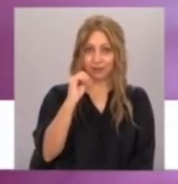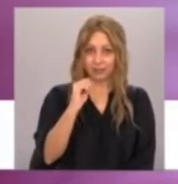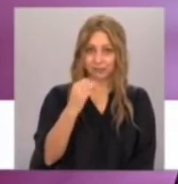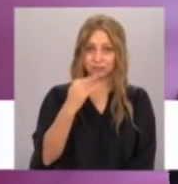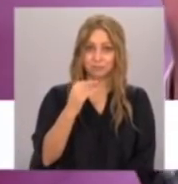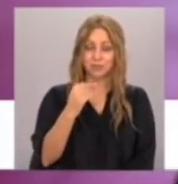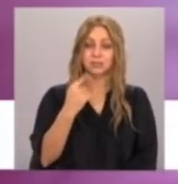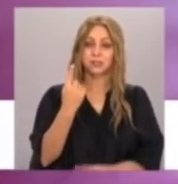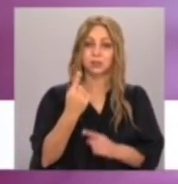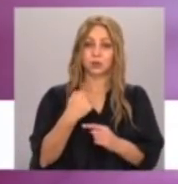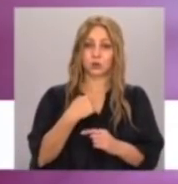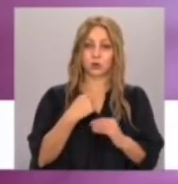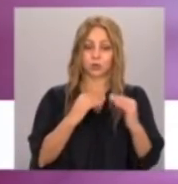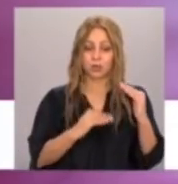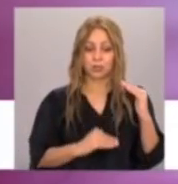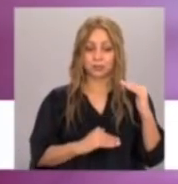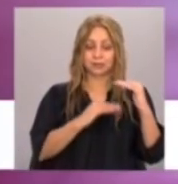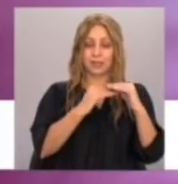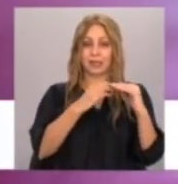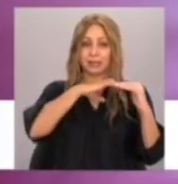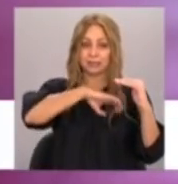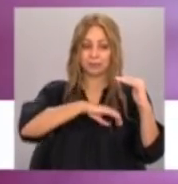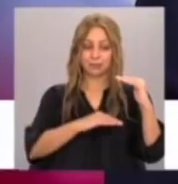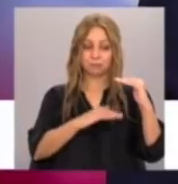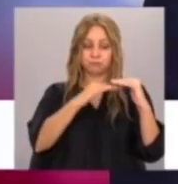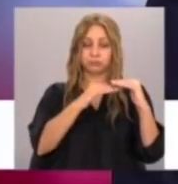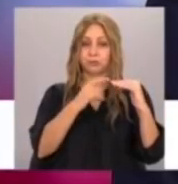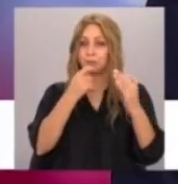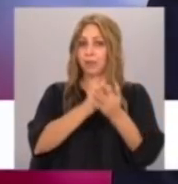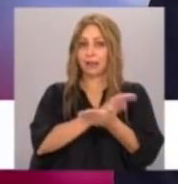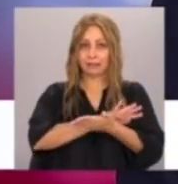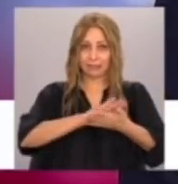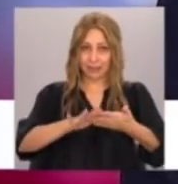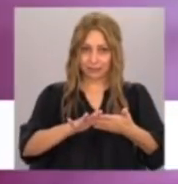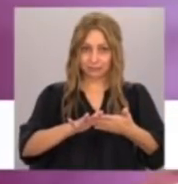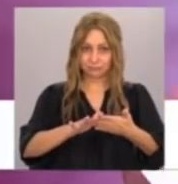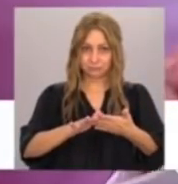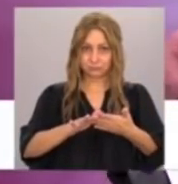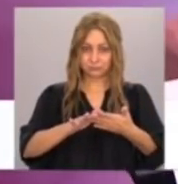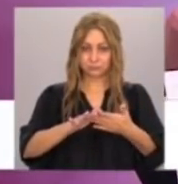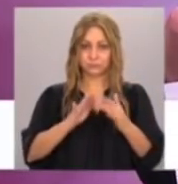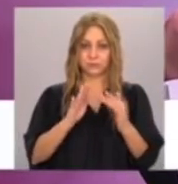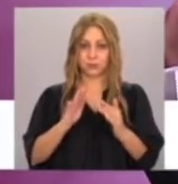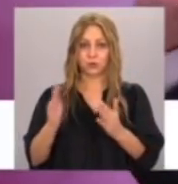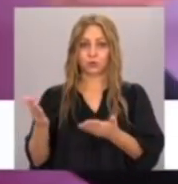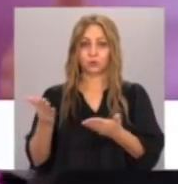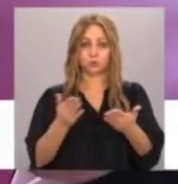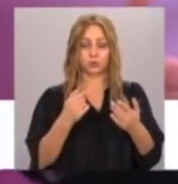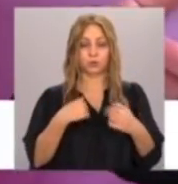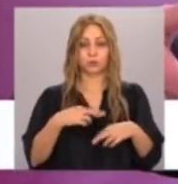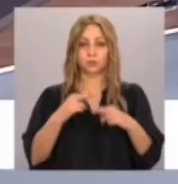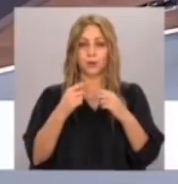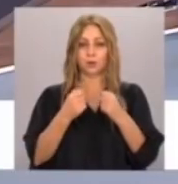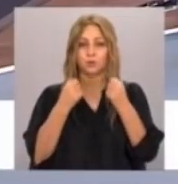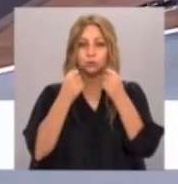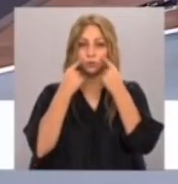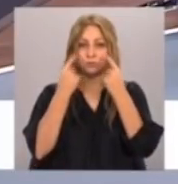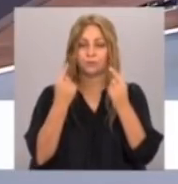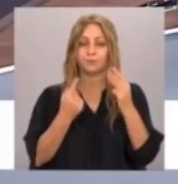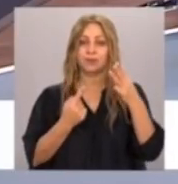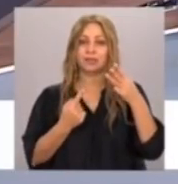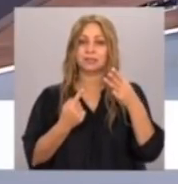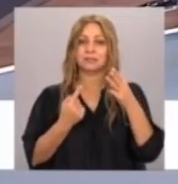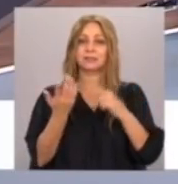invenção que nós temos o por determinado nível de rendimento não produz a mesma taxa de imposto para toda a gente eu trouxe espero que se consigo ver três exemplos de